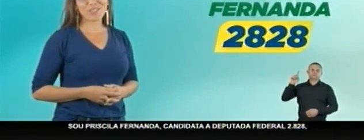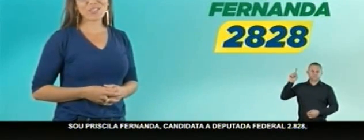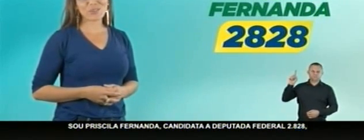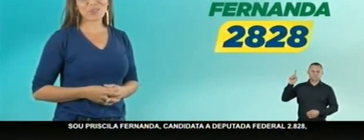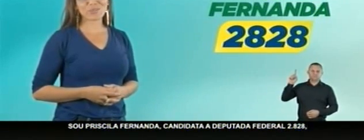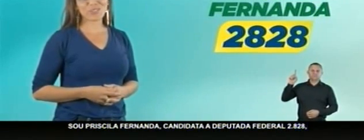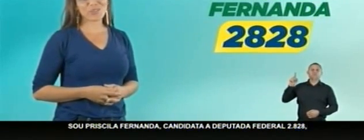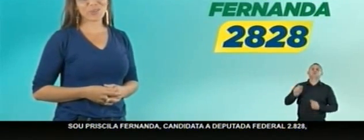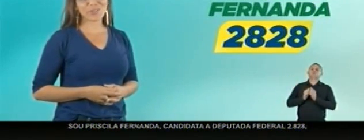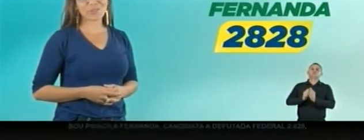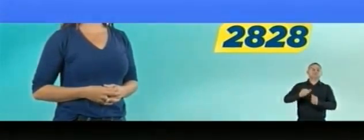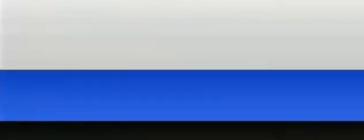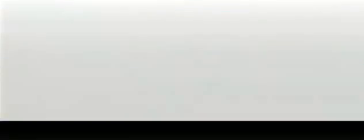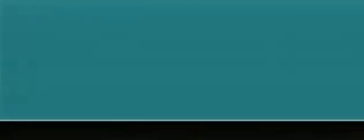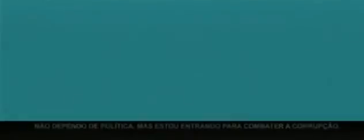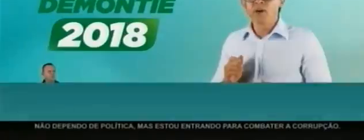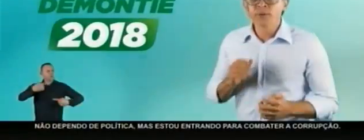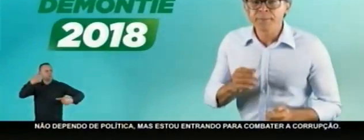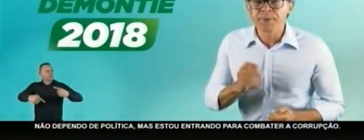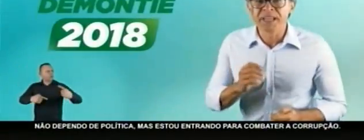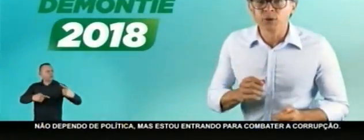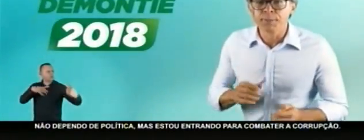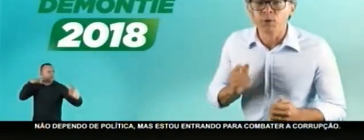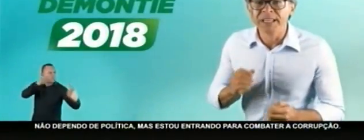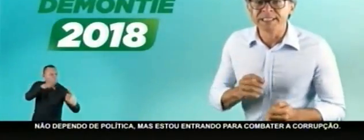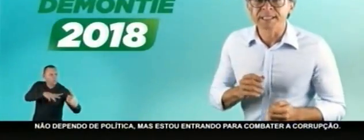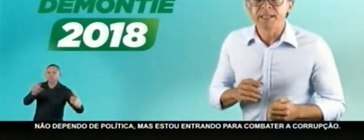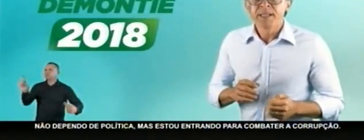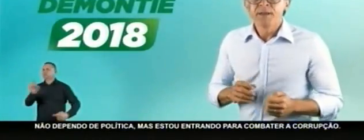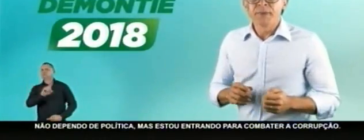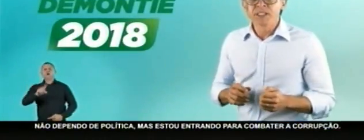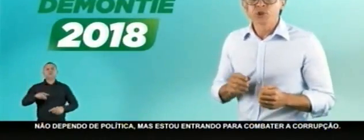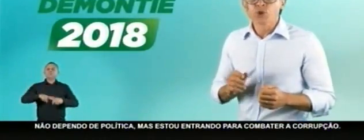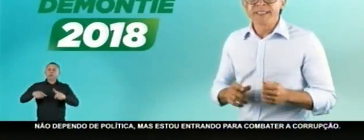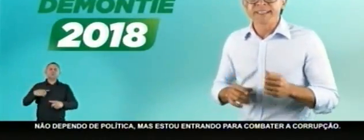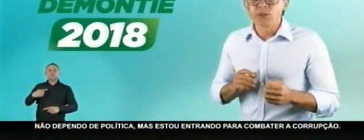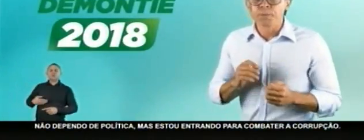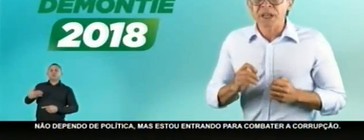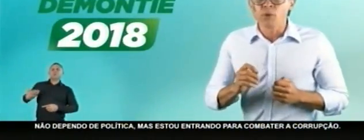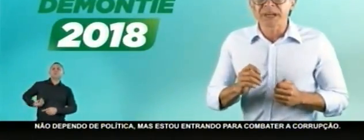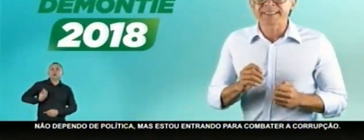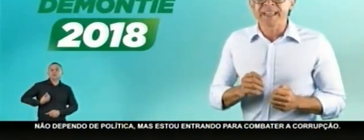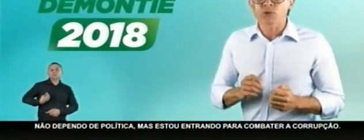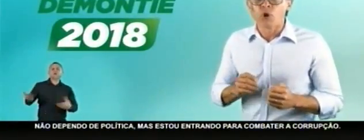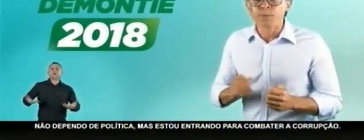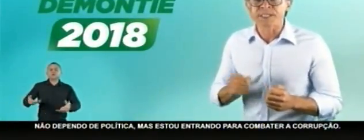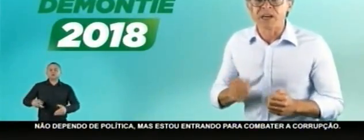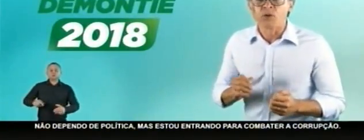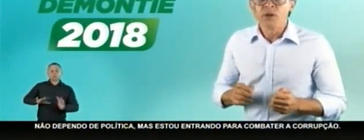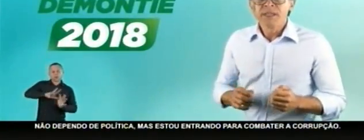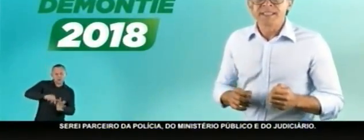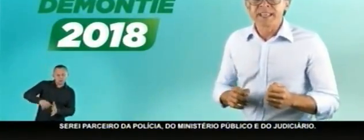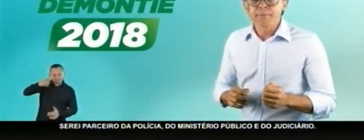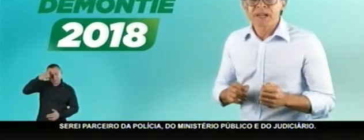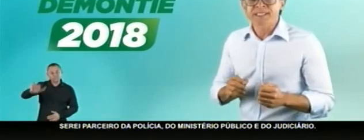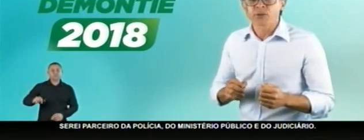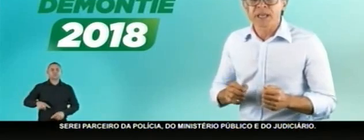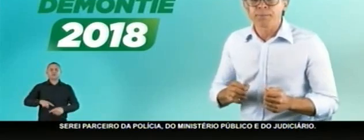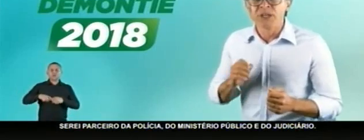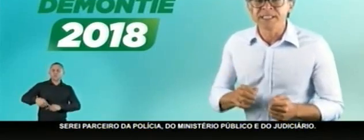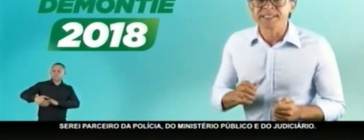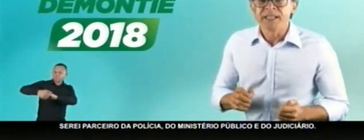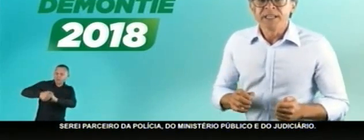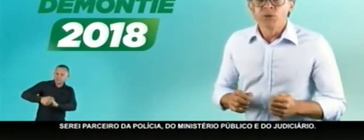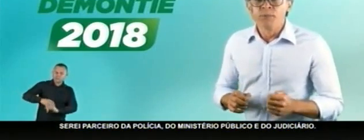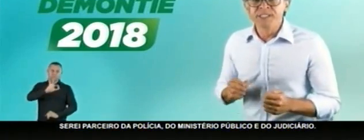federal, 2828. Não dependo de política, mas estou entrando para combater a corrupção. Serei